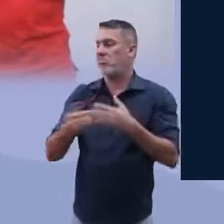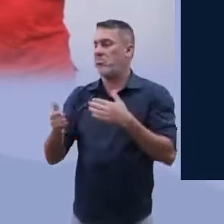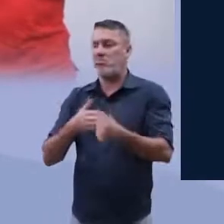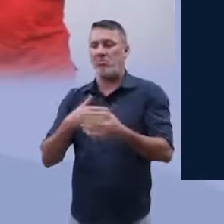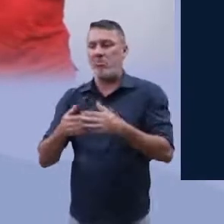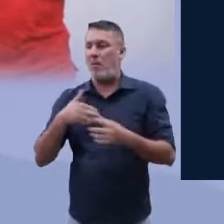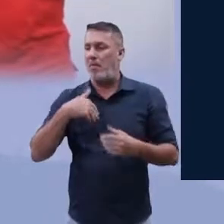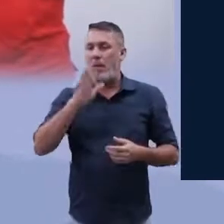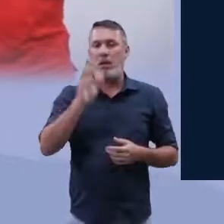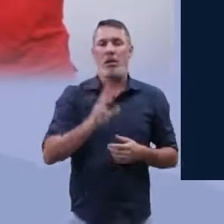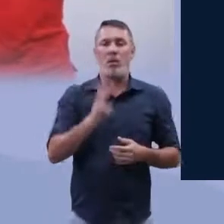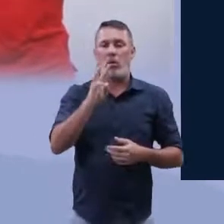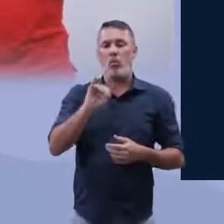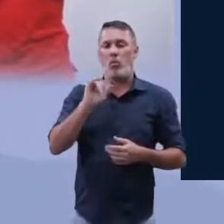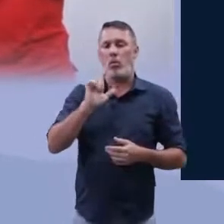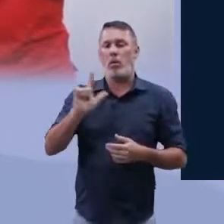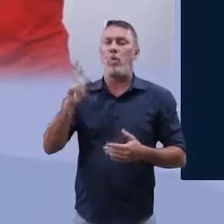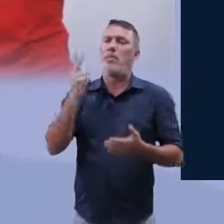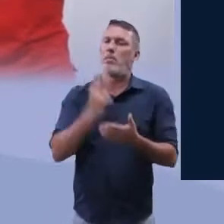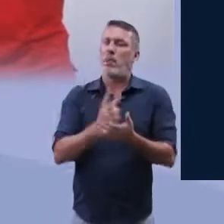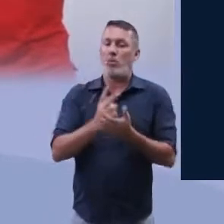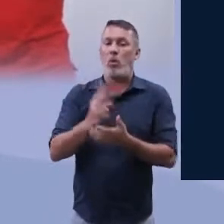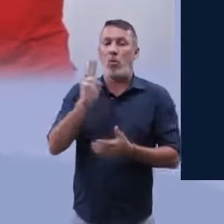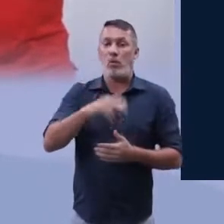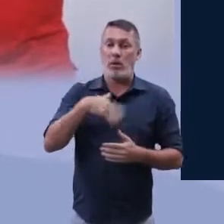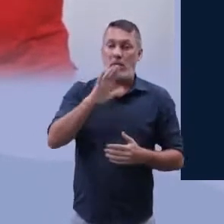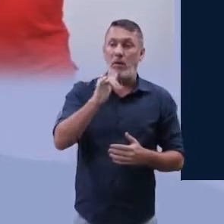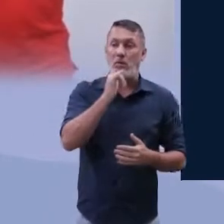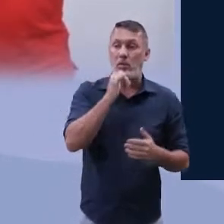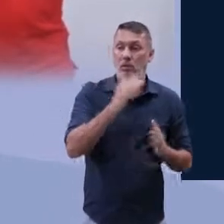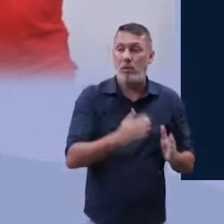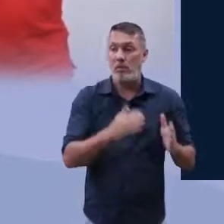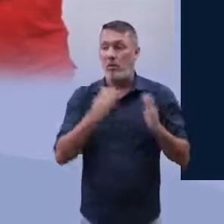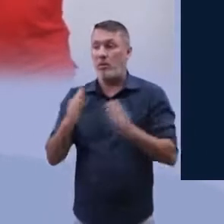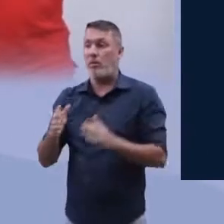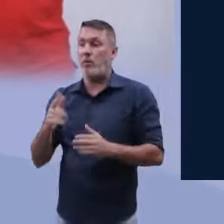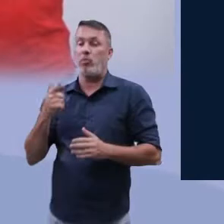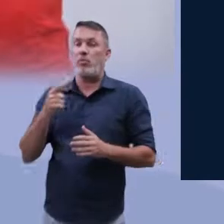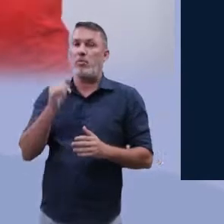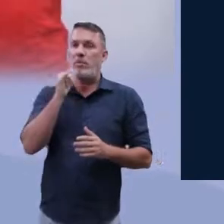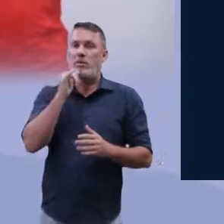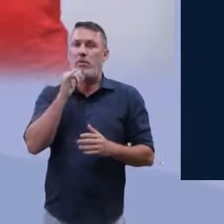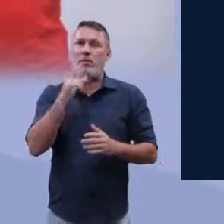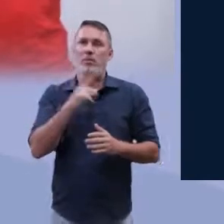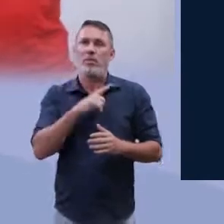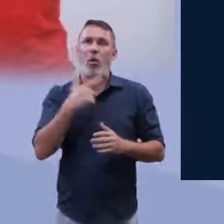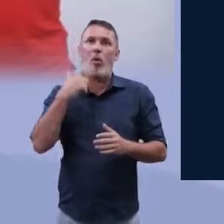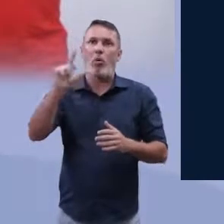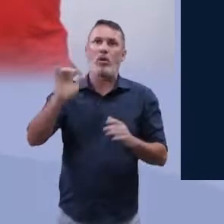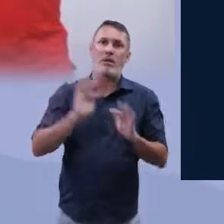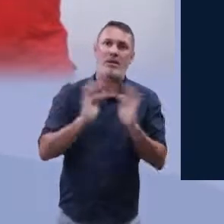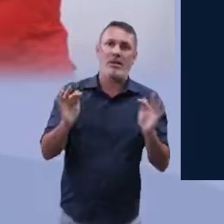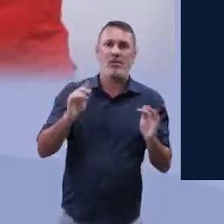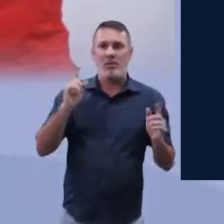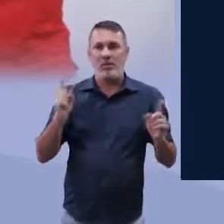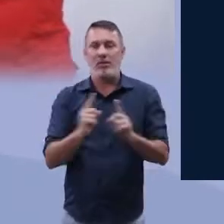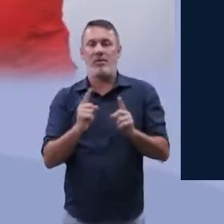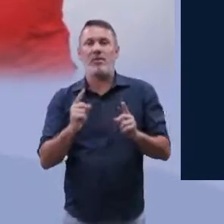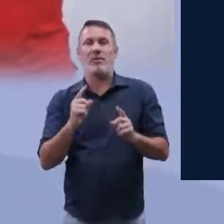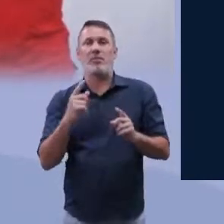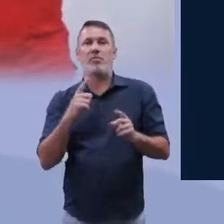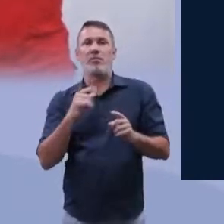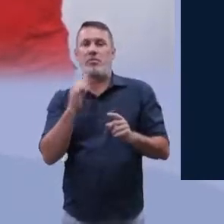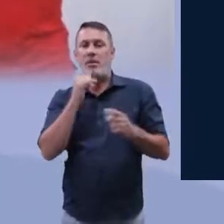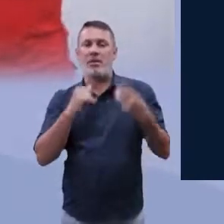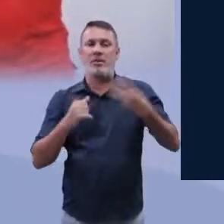é ela, tanto faz. O will fica o mesmo. Não é o que acontece, por exemplo, com presente simples, não é? Que você tem que mudar lá a